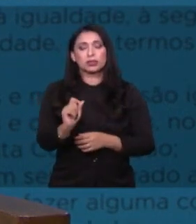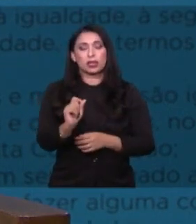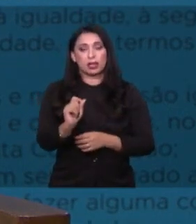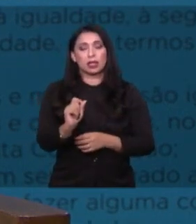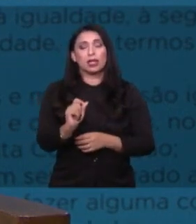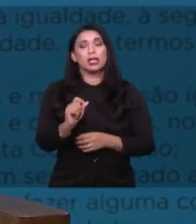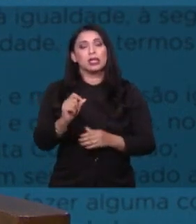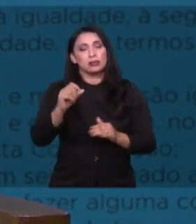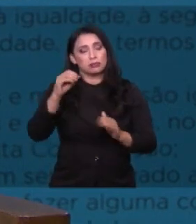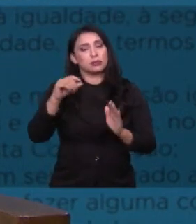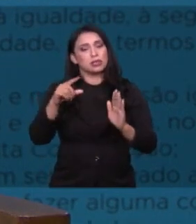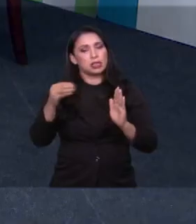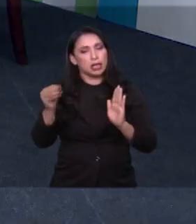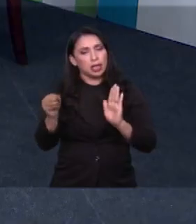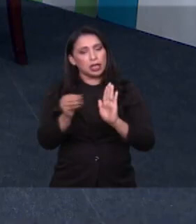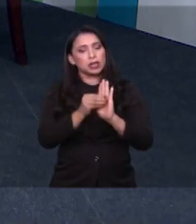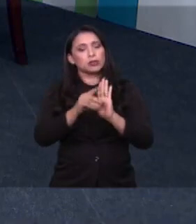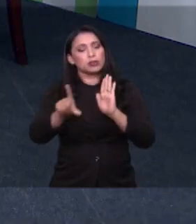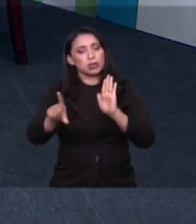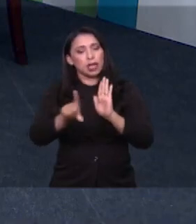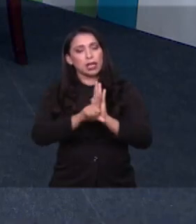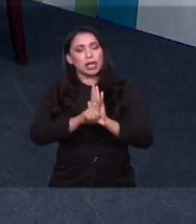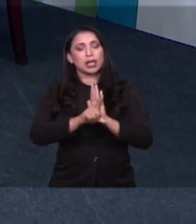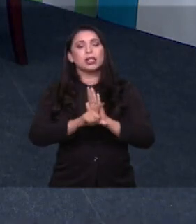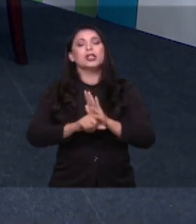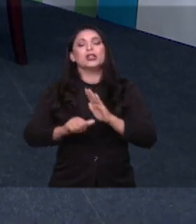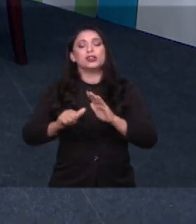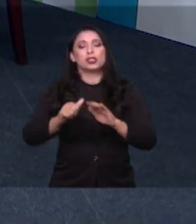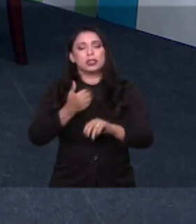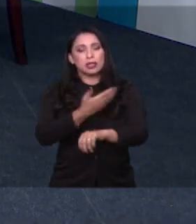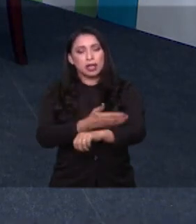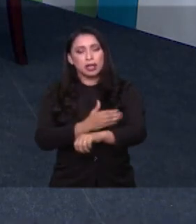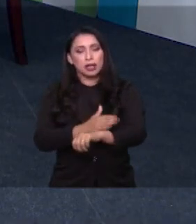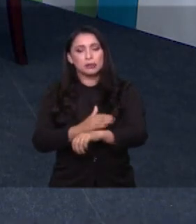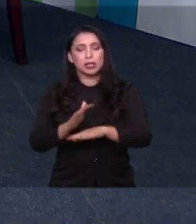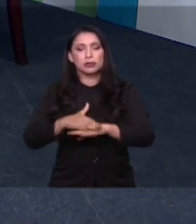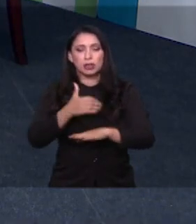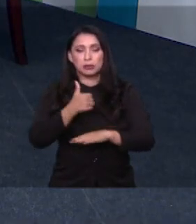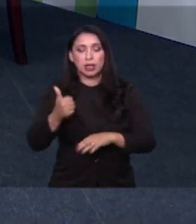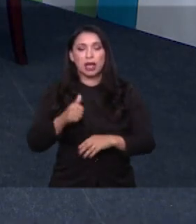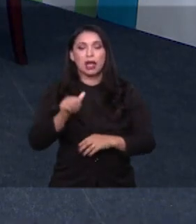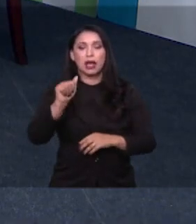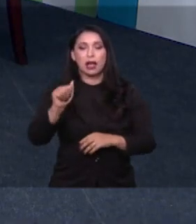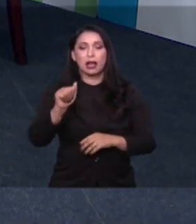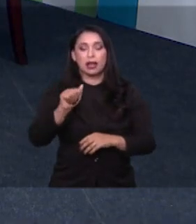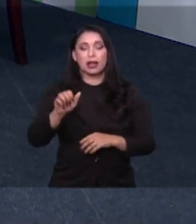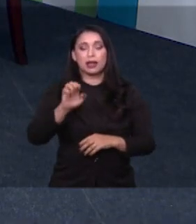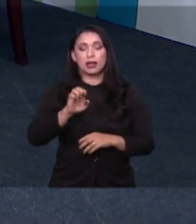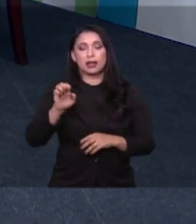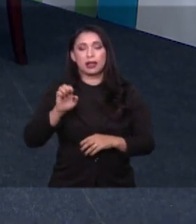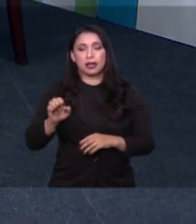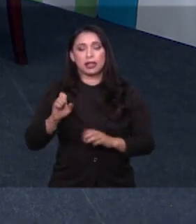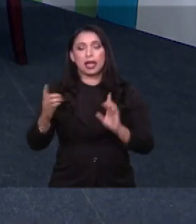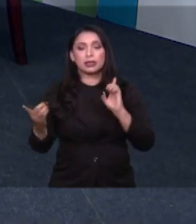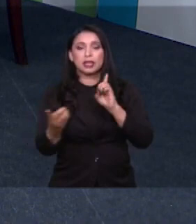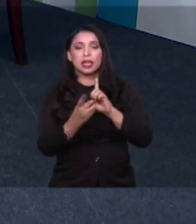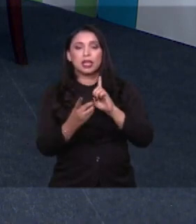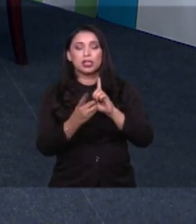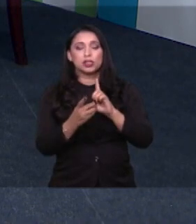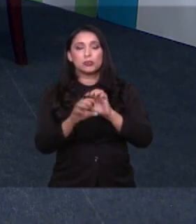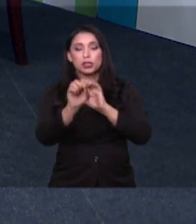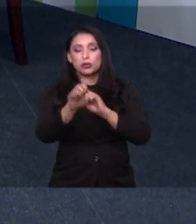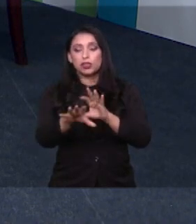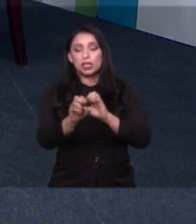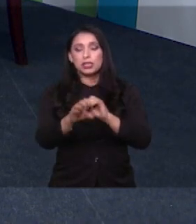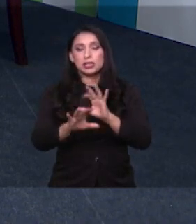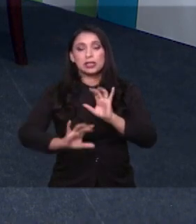previsão legal da capacitação e também para o AEE, que é o atendimento educacional especializado. Então,